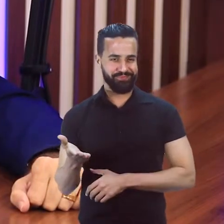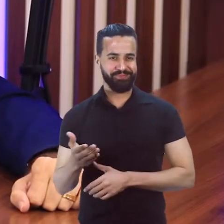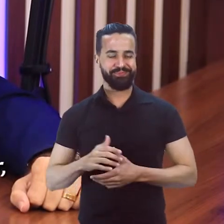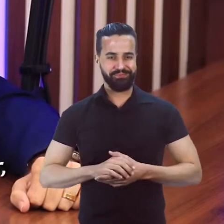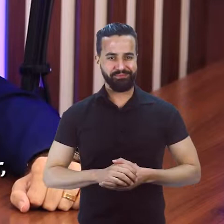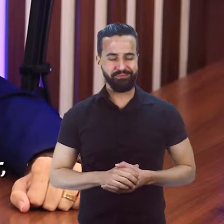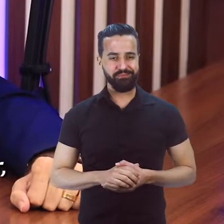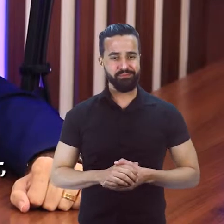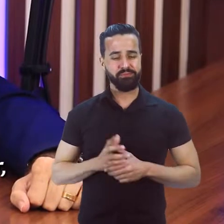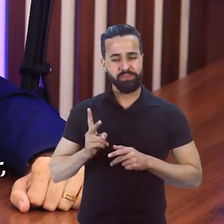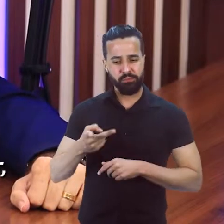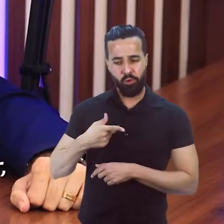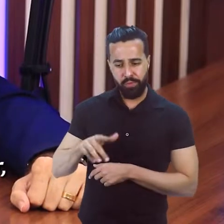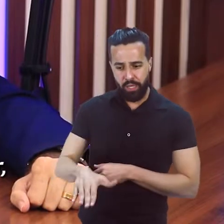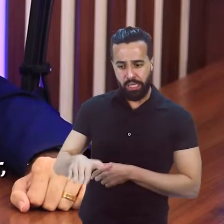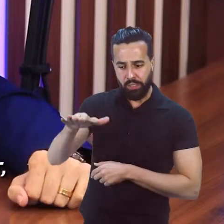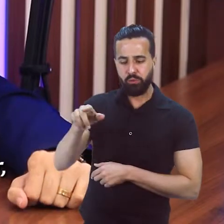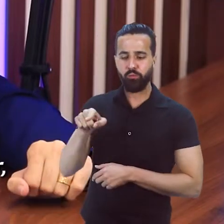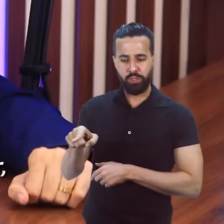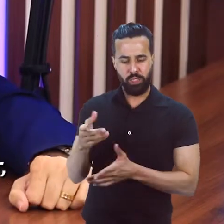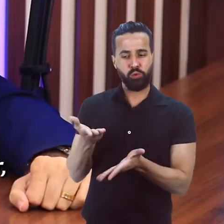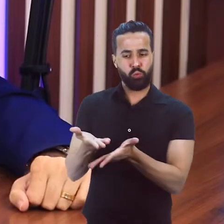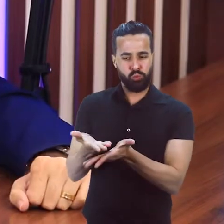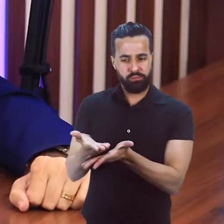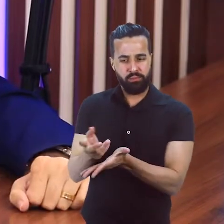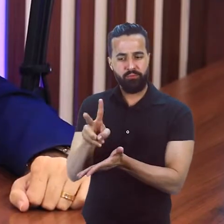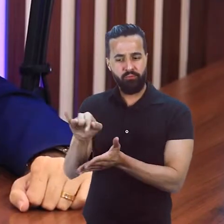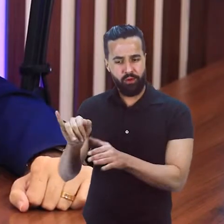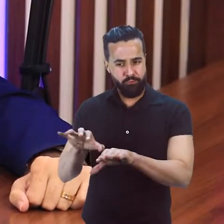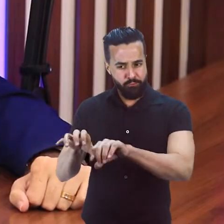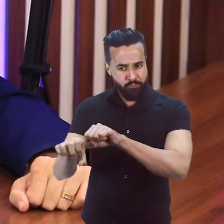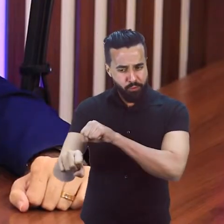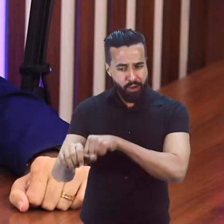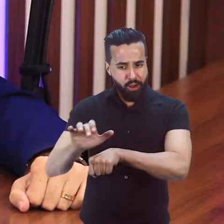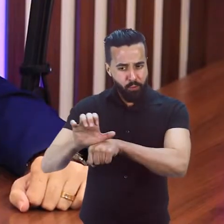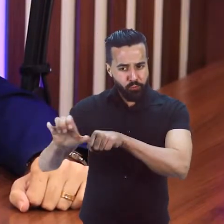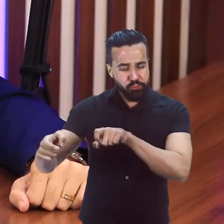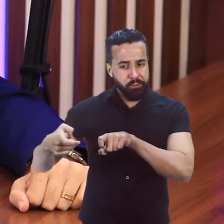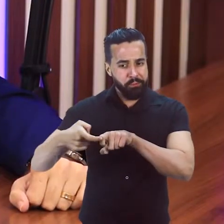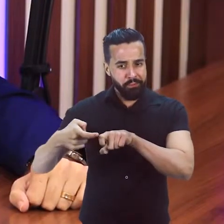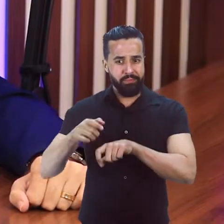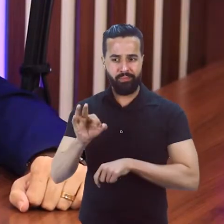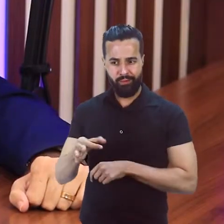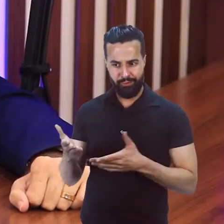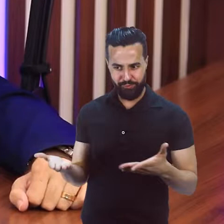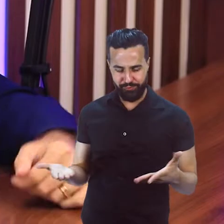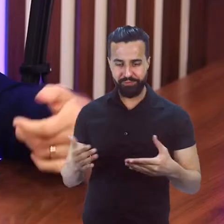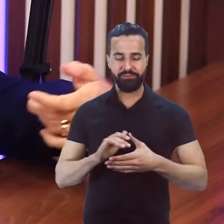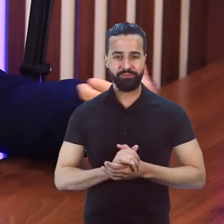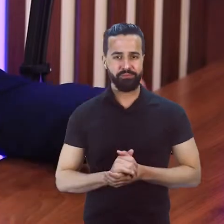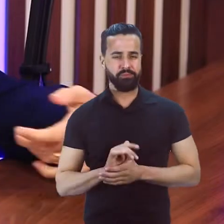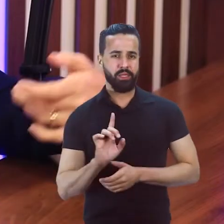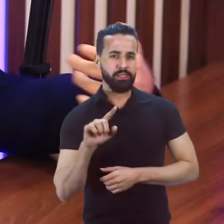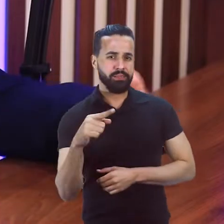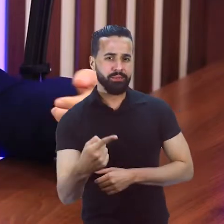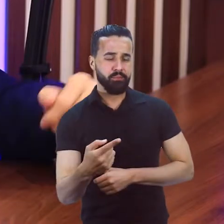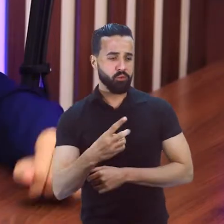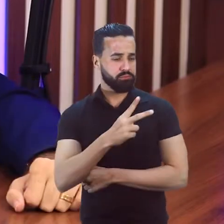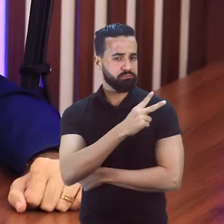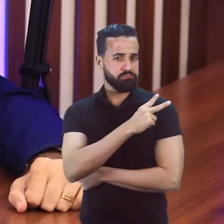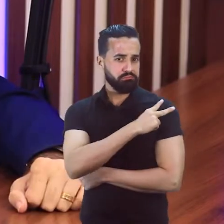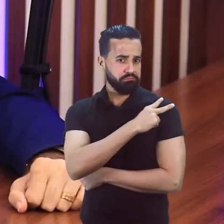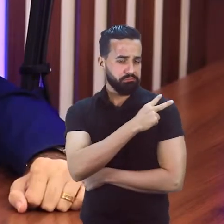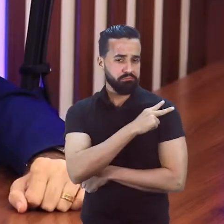desde pequeno ela falava, não, você vai estudar, vai formar, você vai ser médico. E quando eu terminei o 2º grau, né, eu já estava com aquilo na cabeça, em